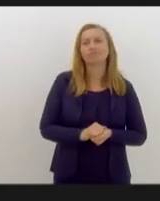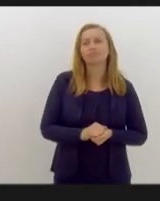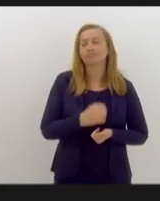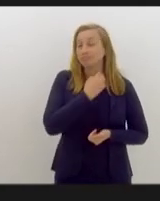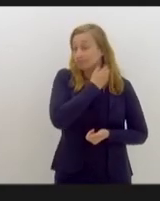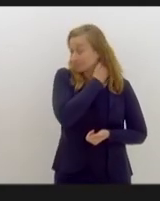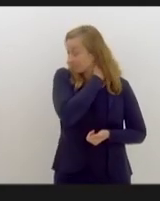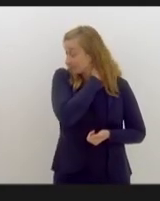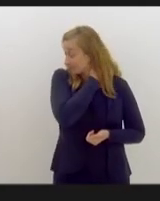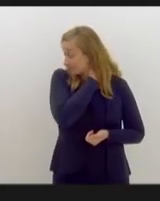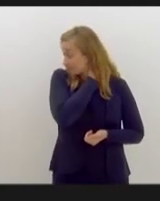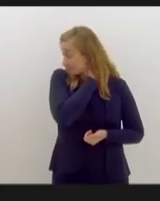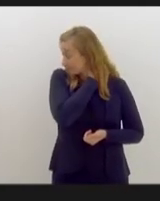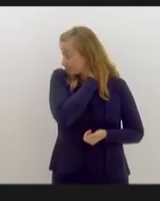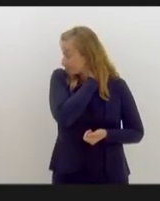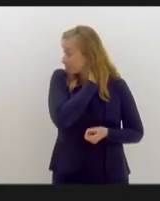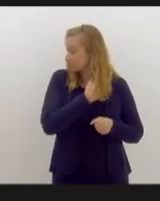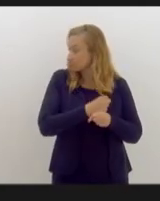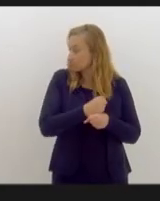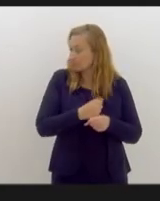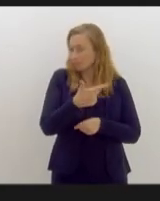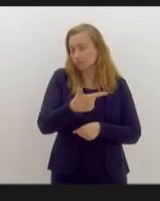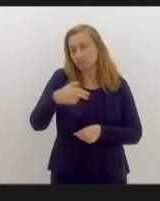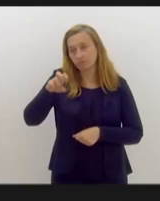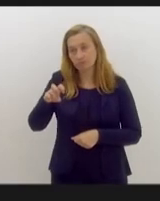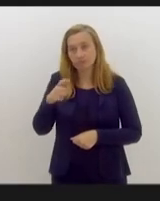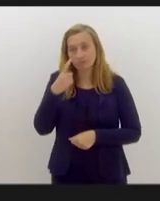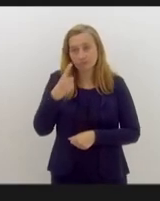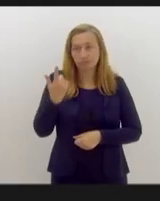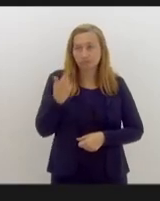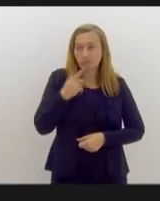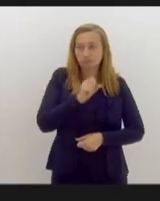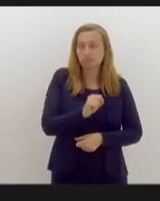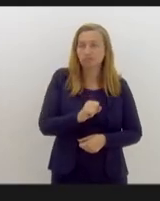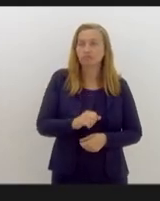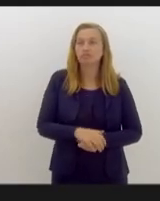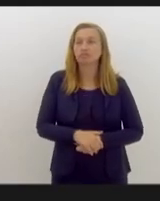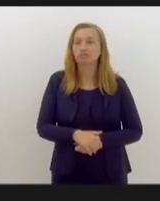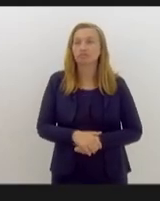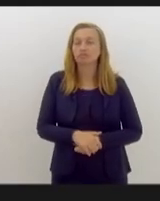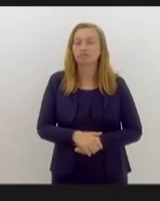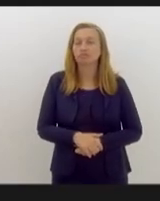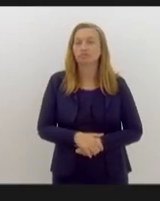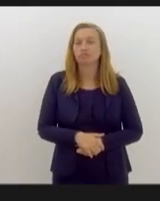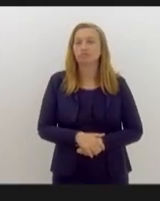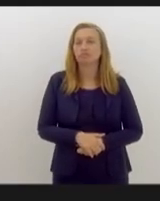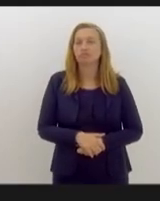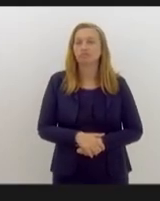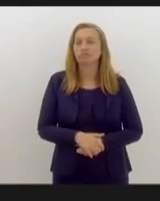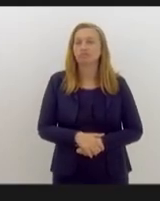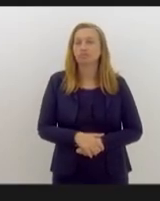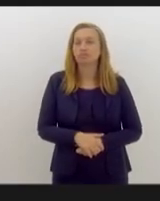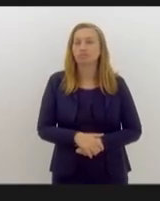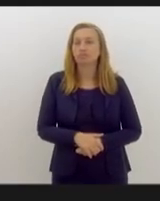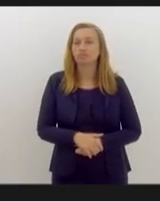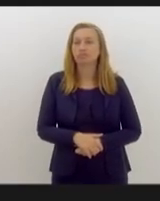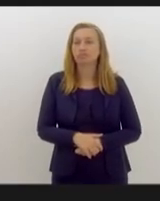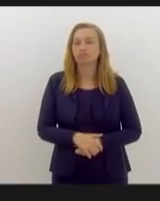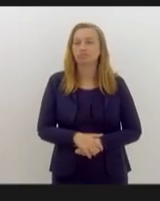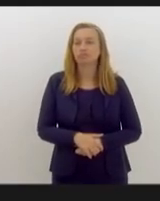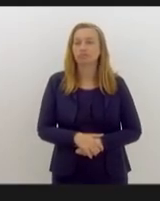para a partir de 2025. Vamos ver se conseguimos. E aqui estamos, enfim,